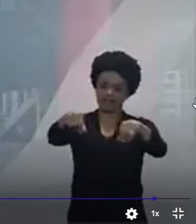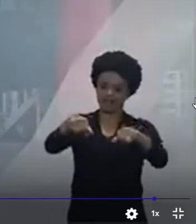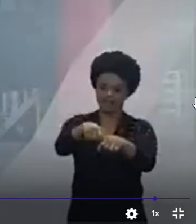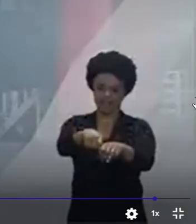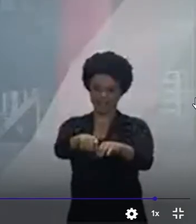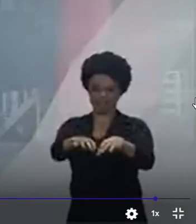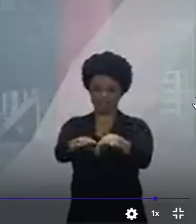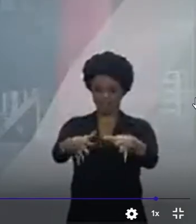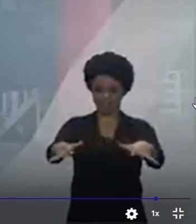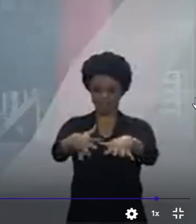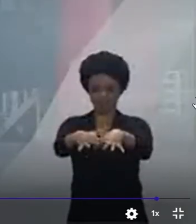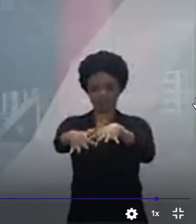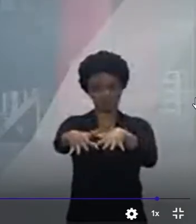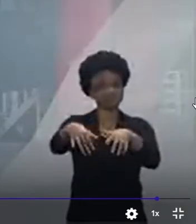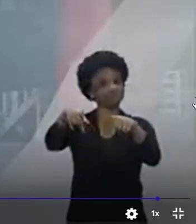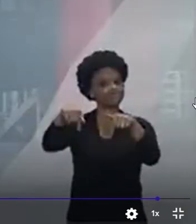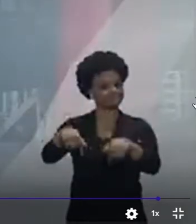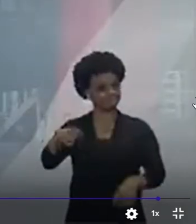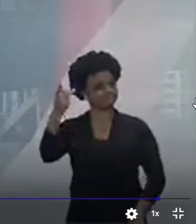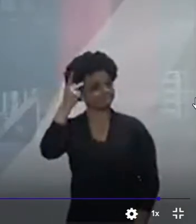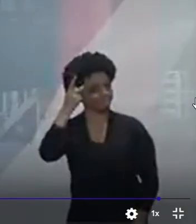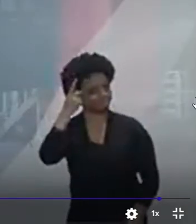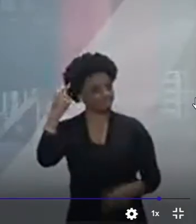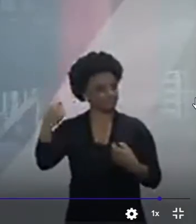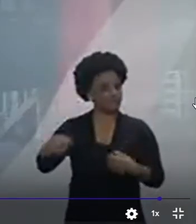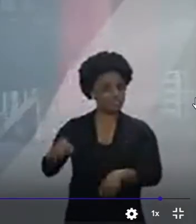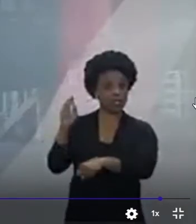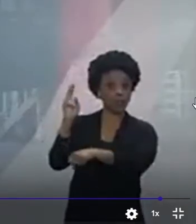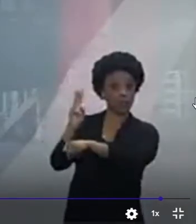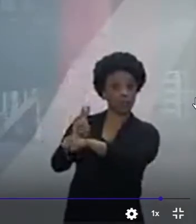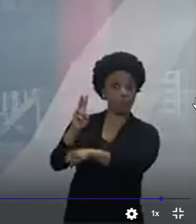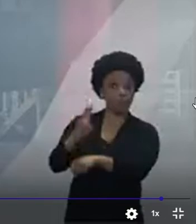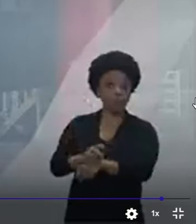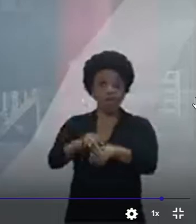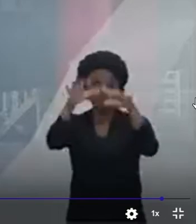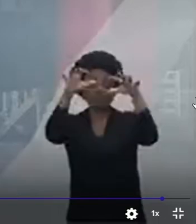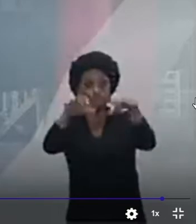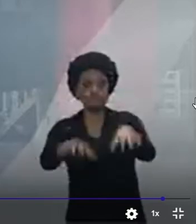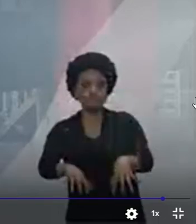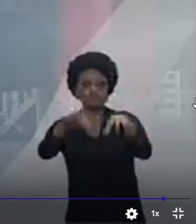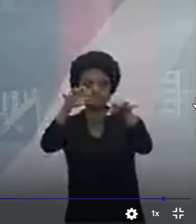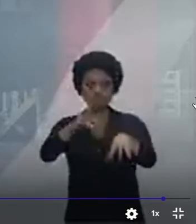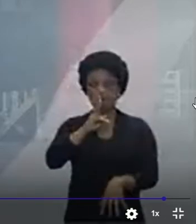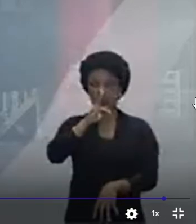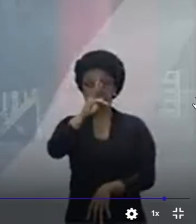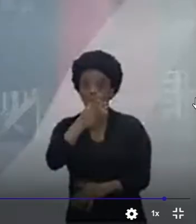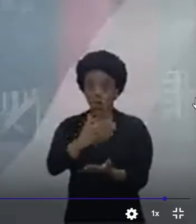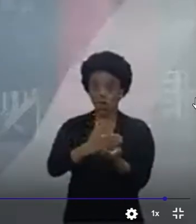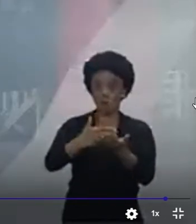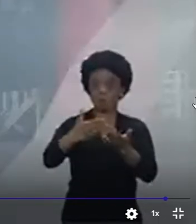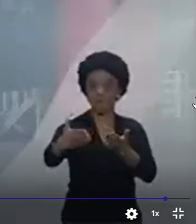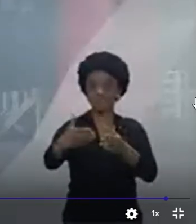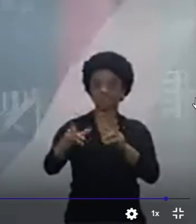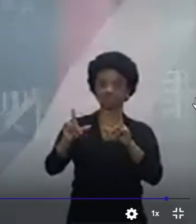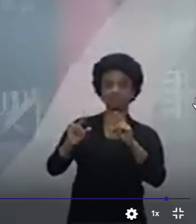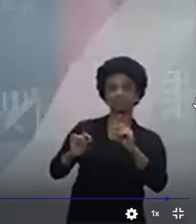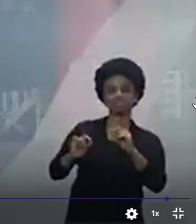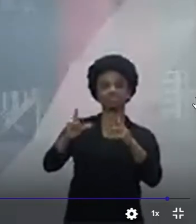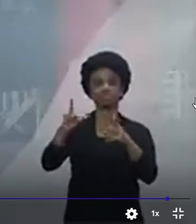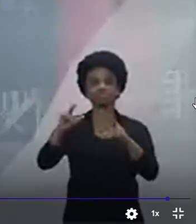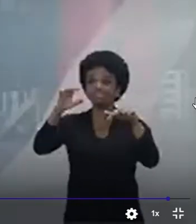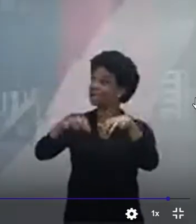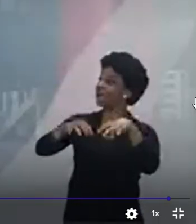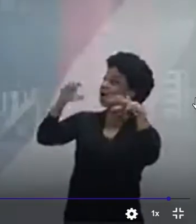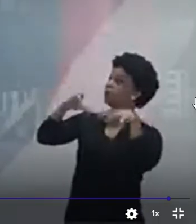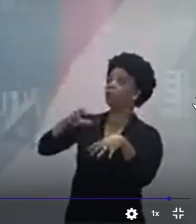no caso, a gente deve ter mais cuidado com a chuva forte que vem e que vai. E nossa, é só falar de chuva que ela